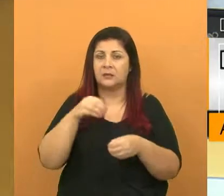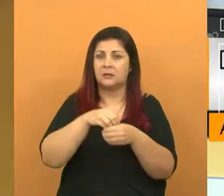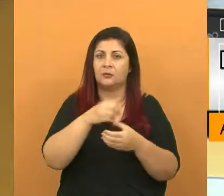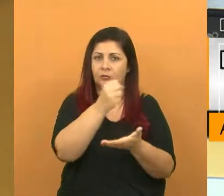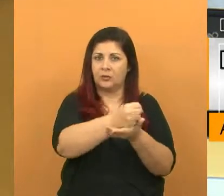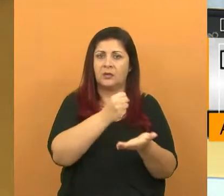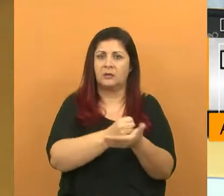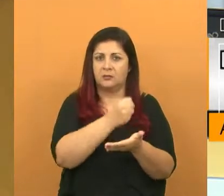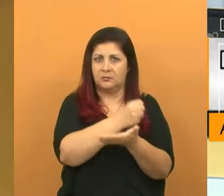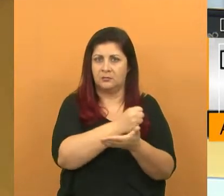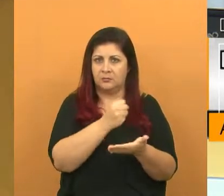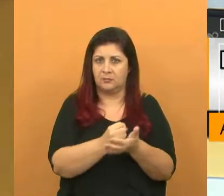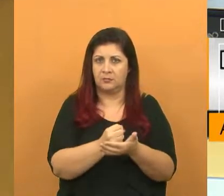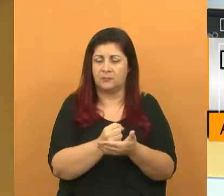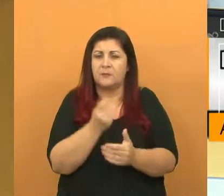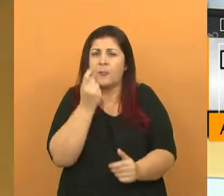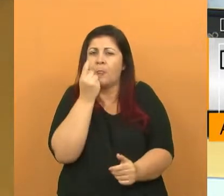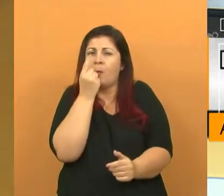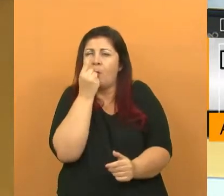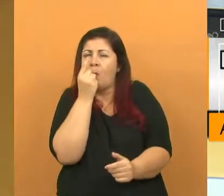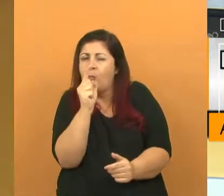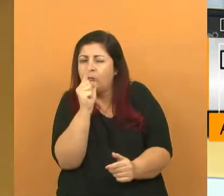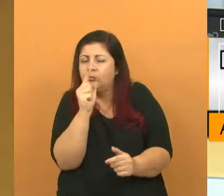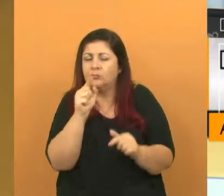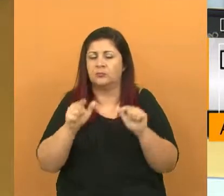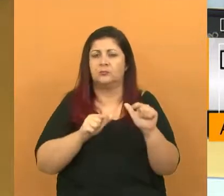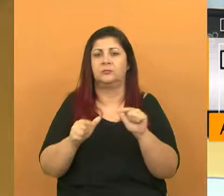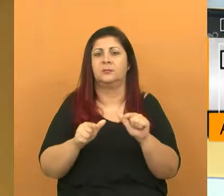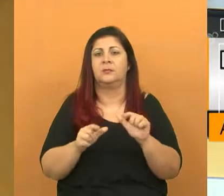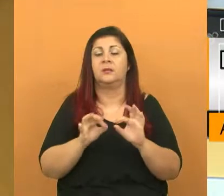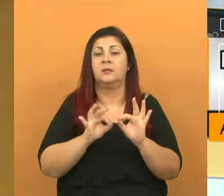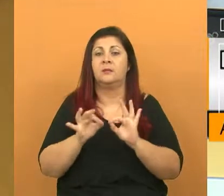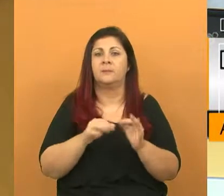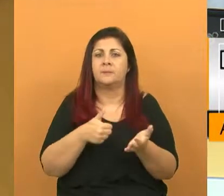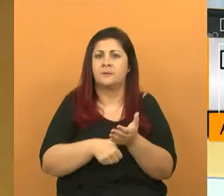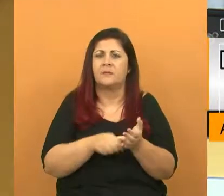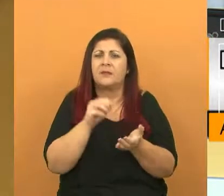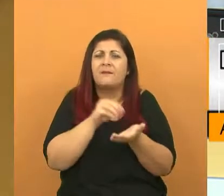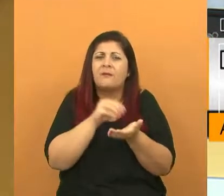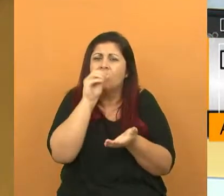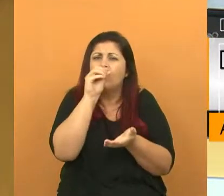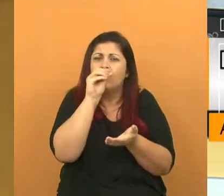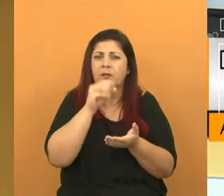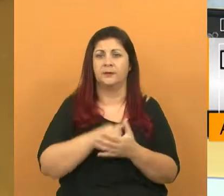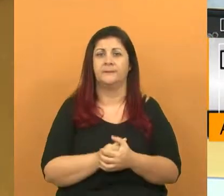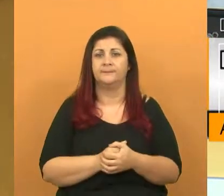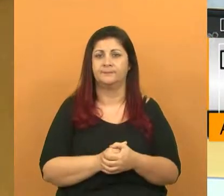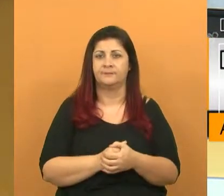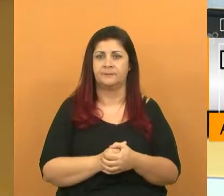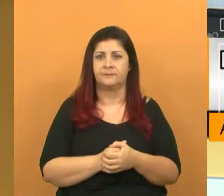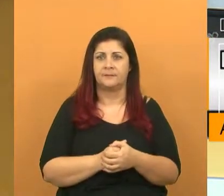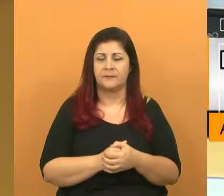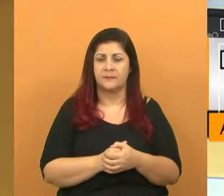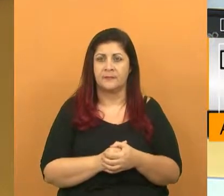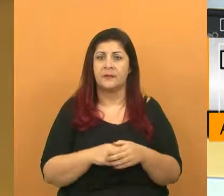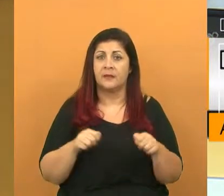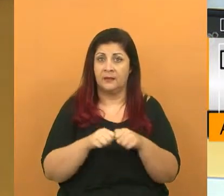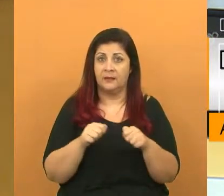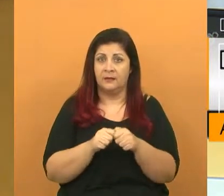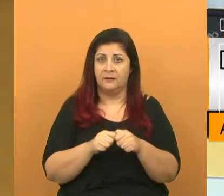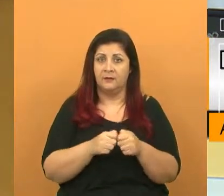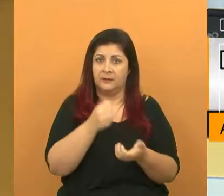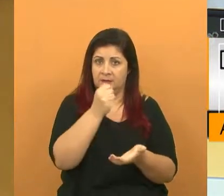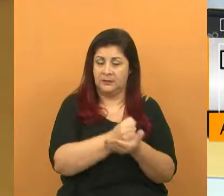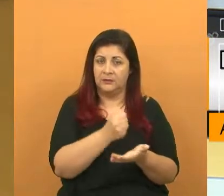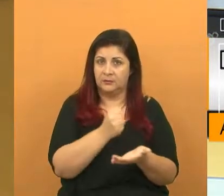está na última etapa de regularização falta muito pouco agora fazendo esse registro do